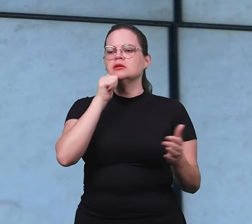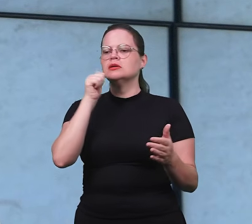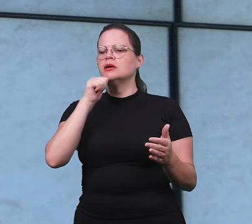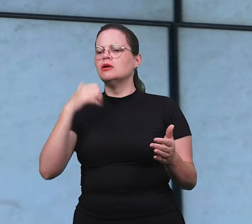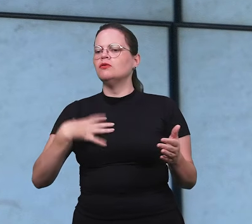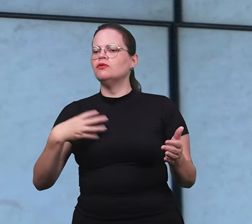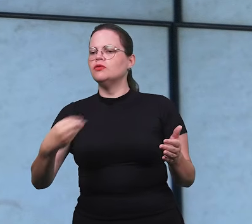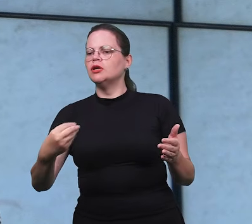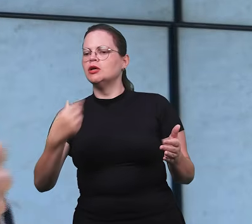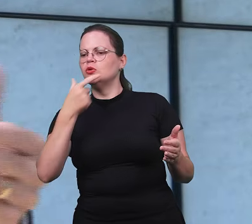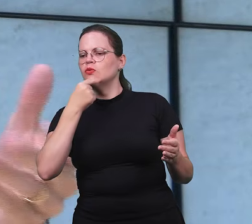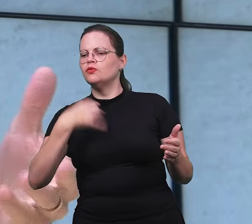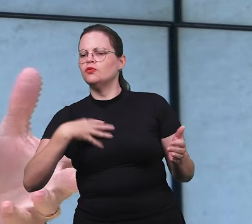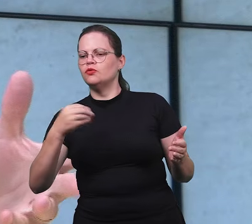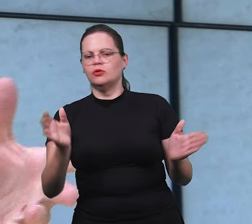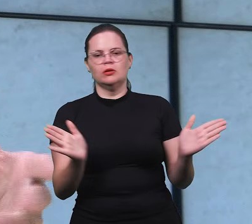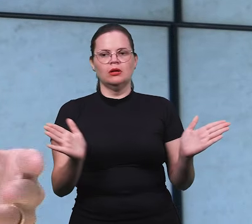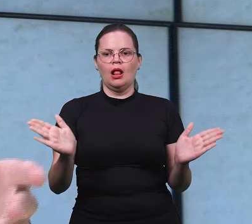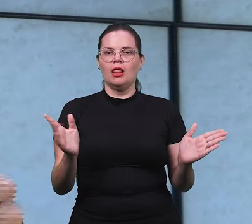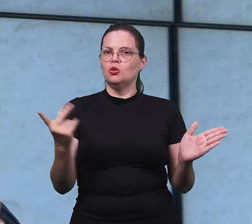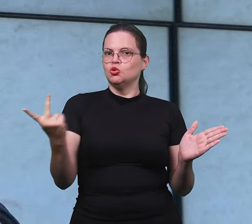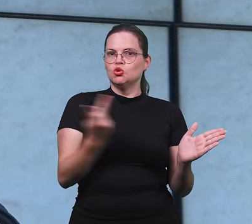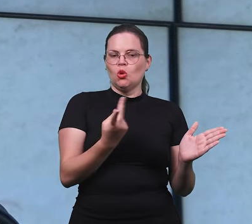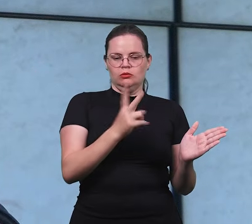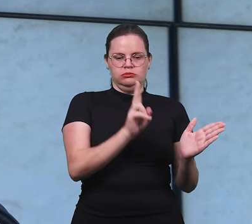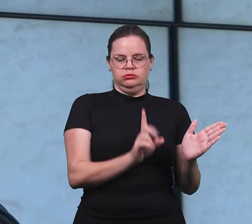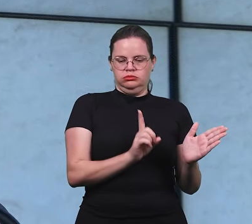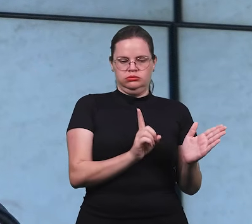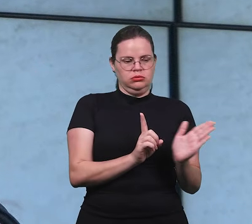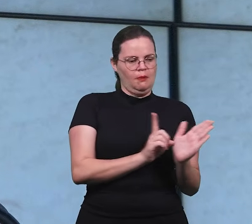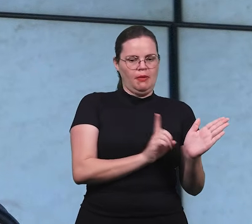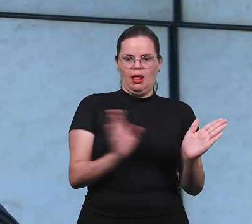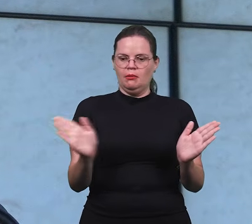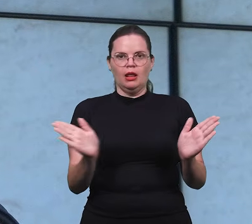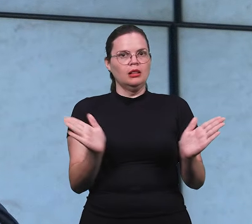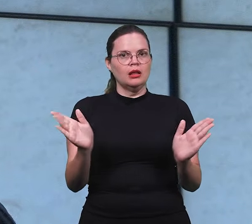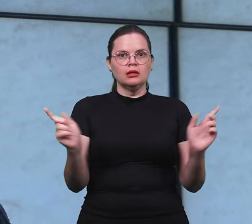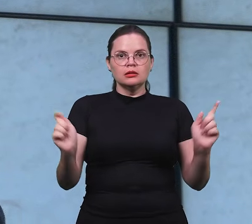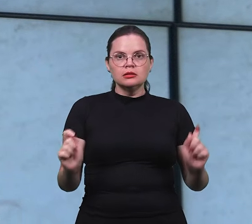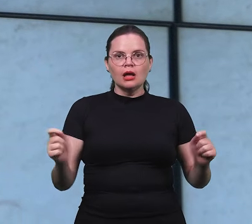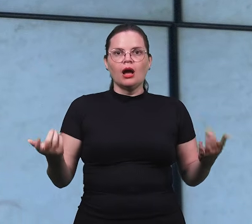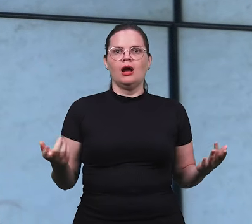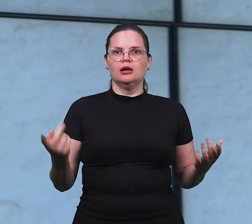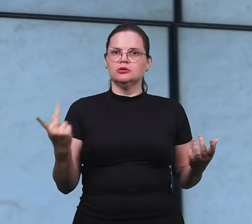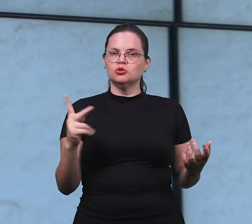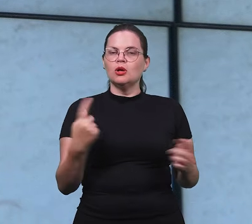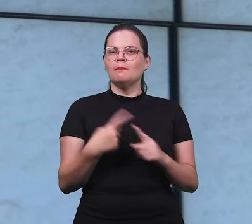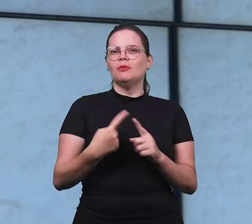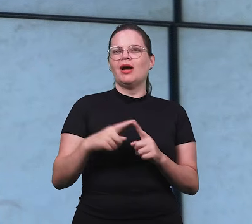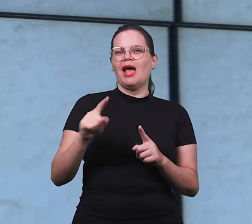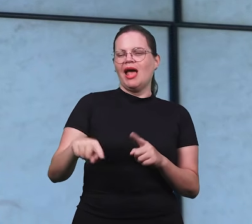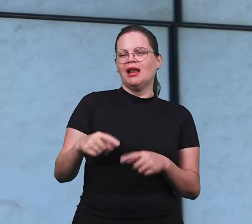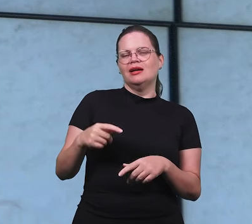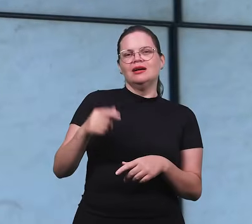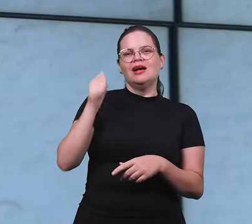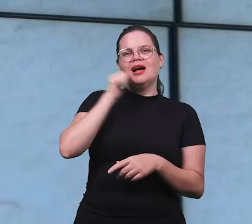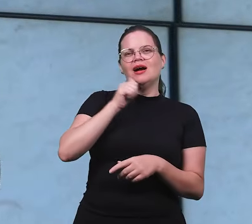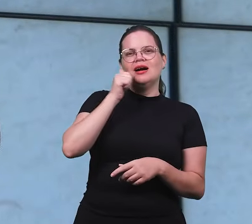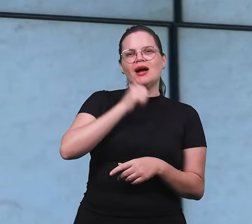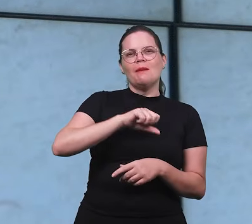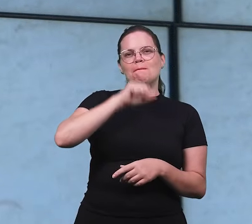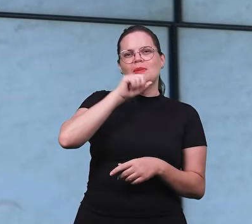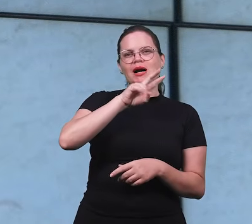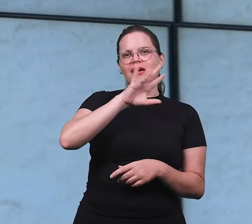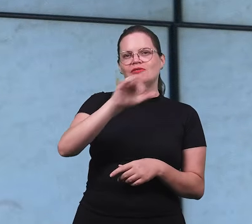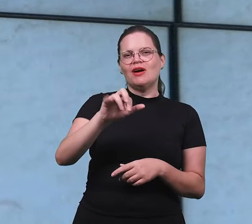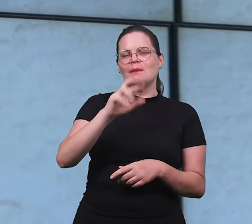não tem como, ela só vai produzir para os filhos quando os filhos estiverem grandes. Não, é desde da pequena estatura. A